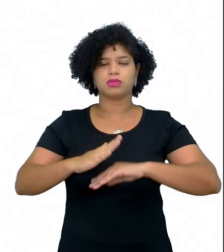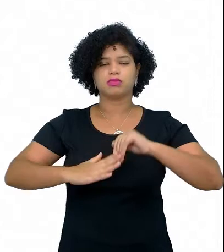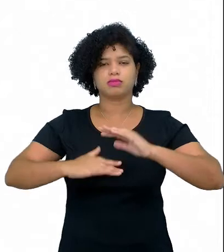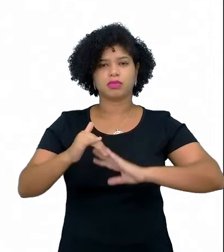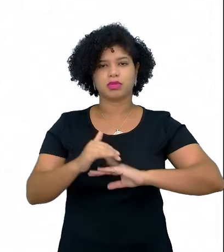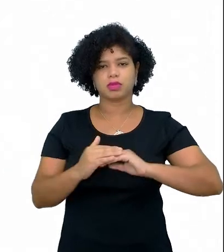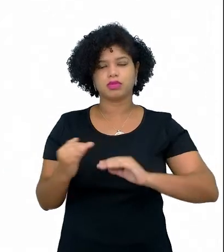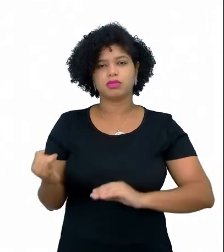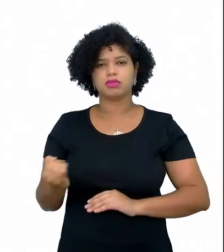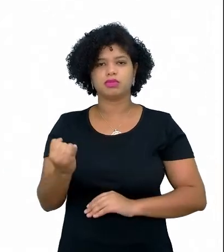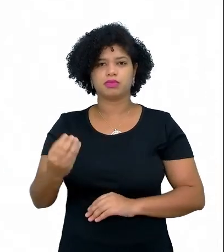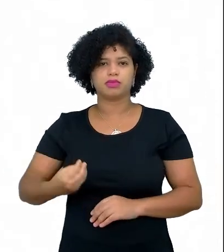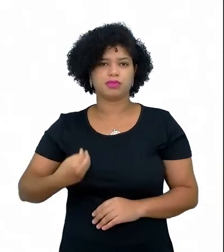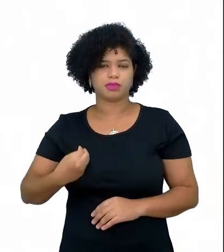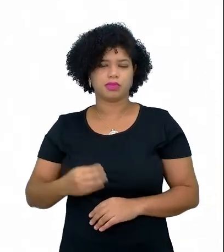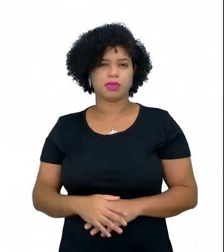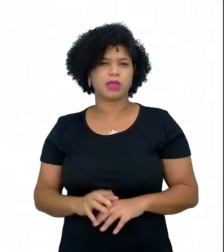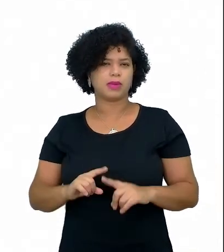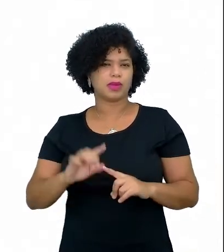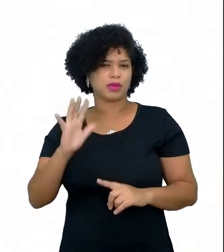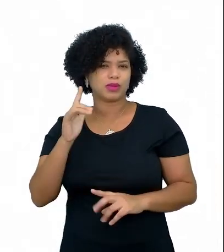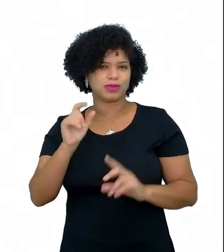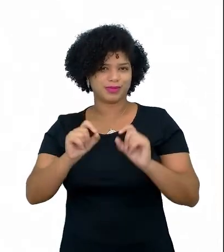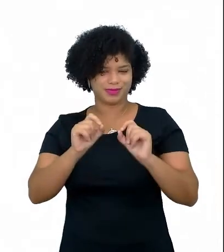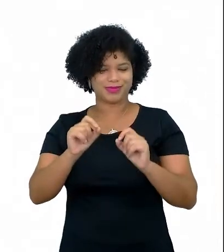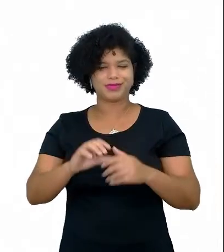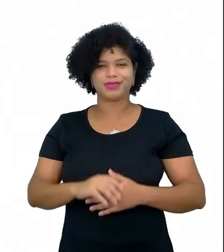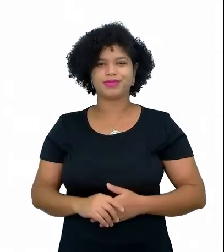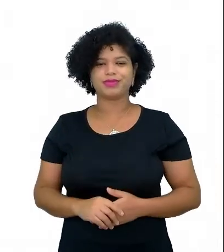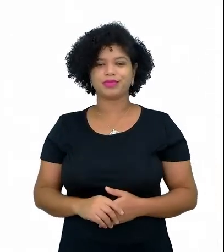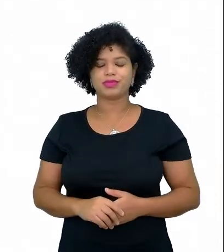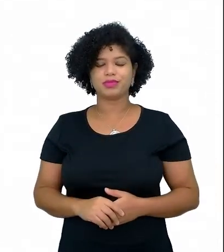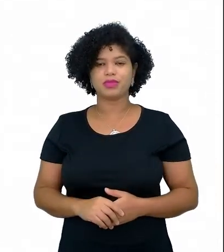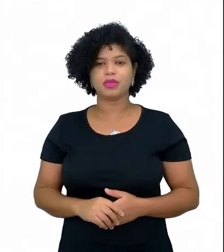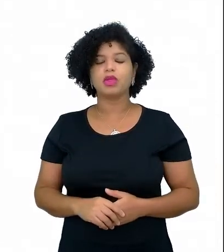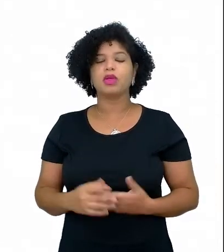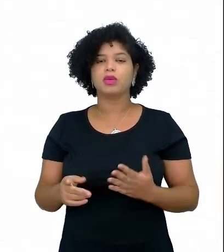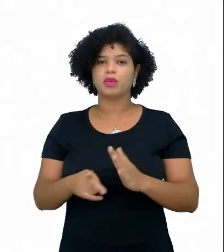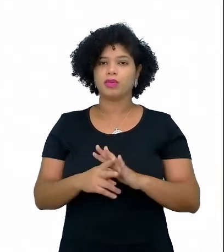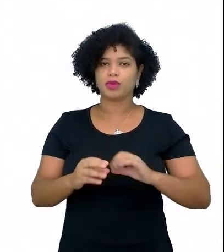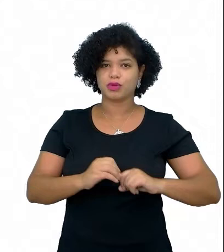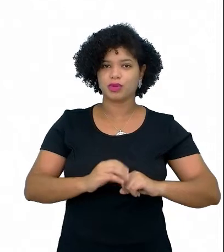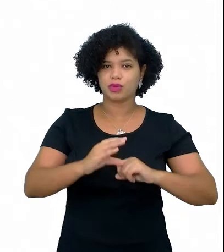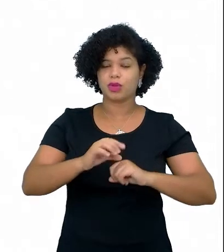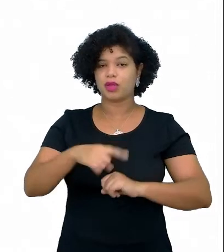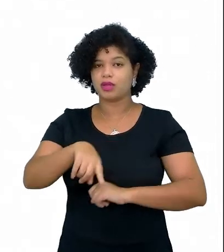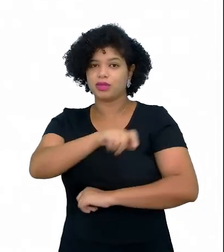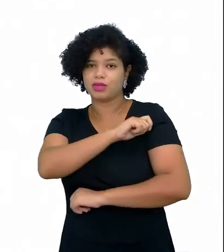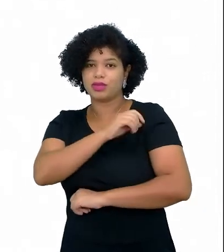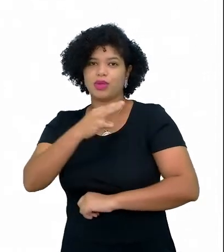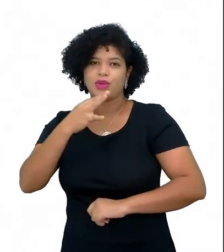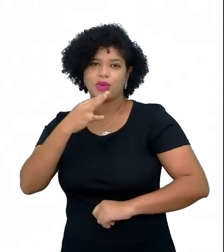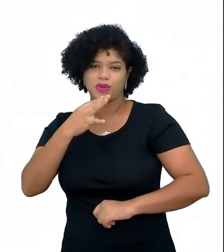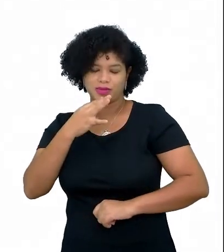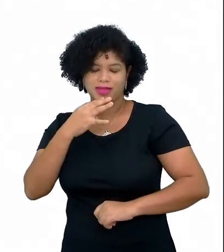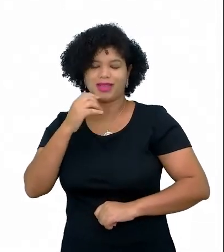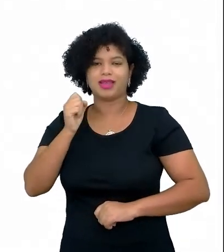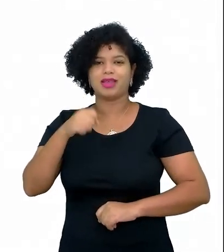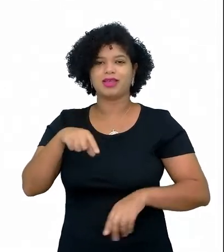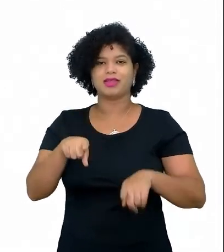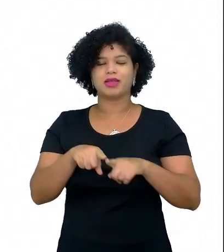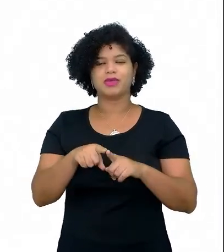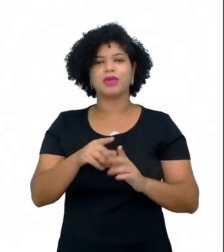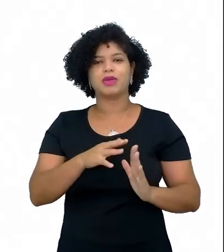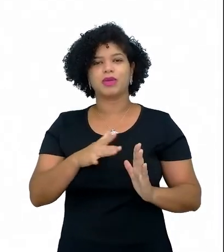essencial. Então, o que, que acontece? Primeiramente, o nosso aluno está lá com conhecimento, o nosso estudante conhece, ele já passou por esse ensino,